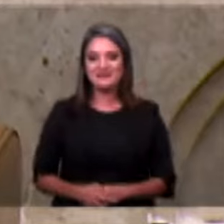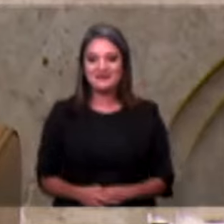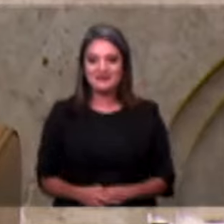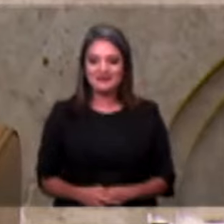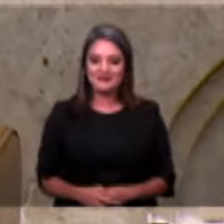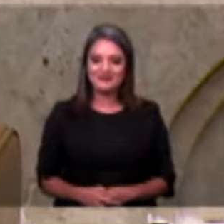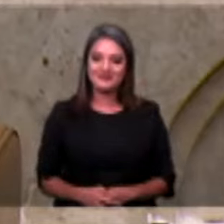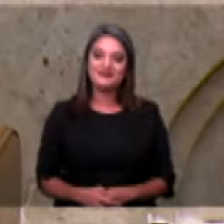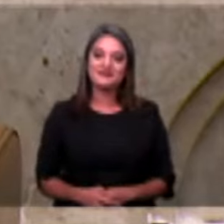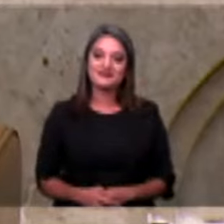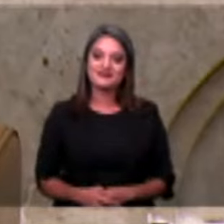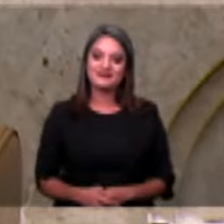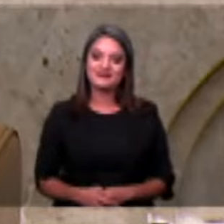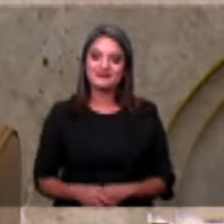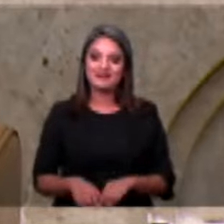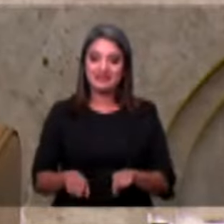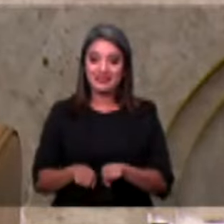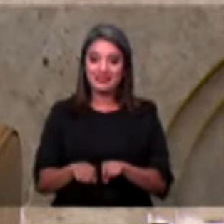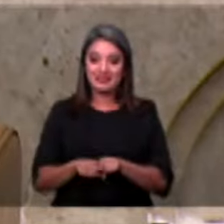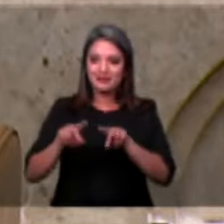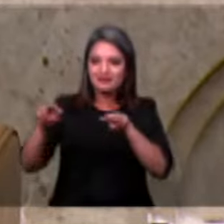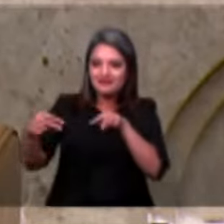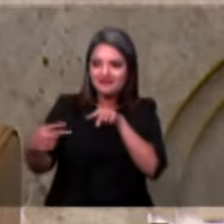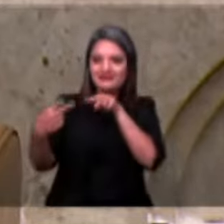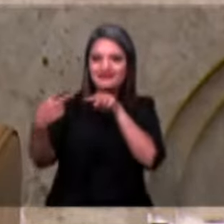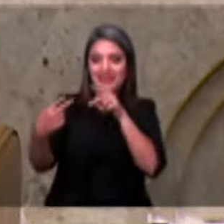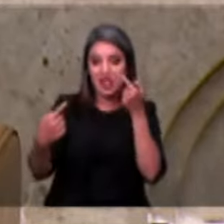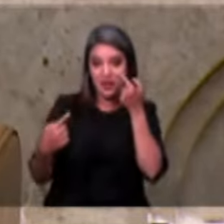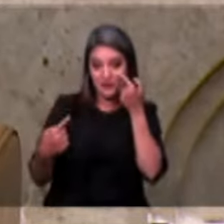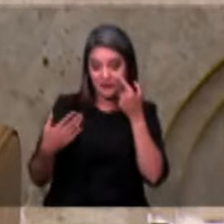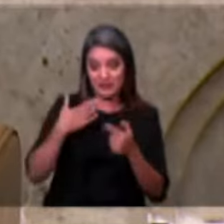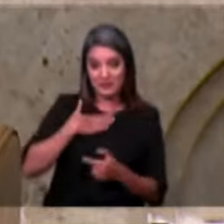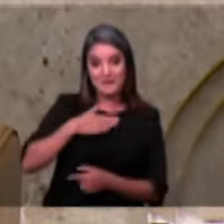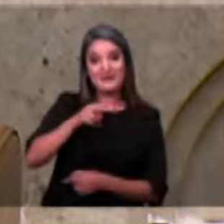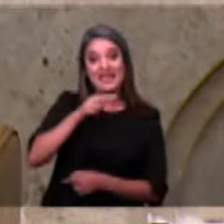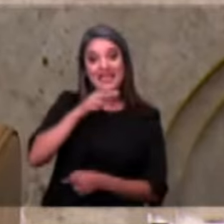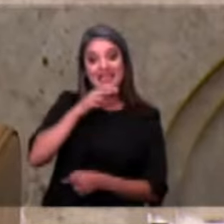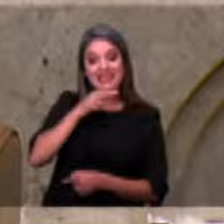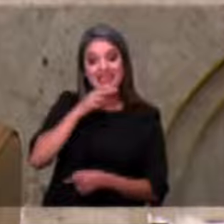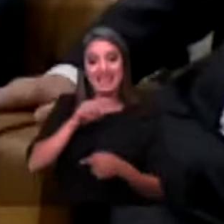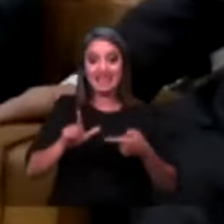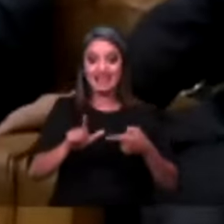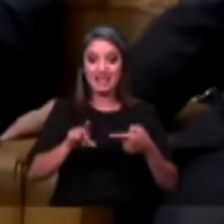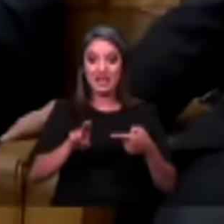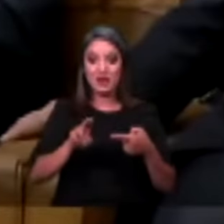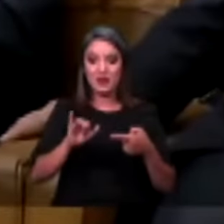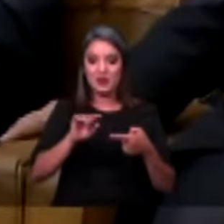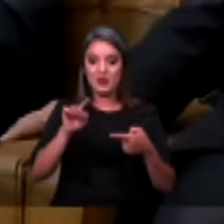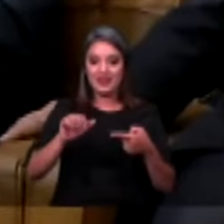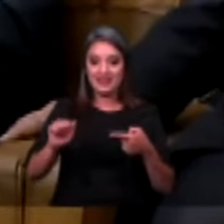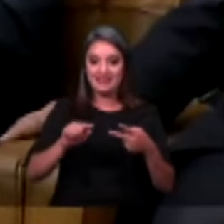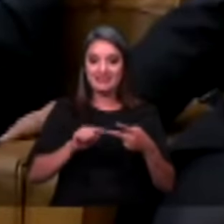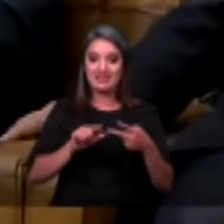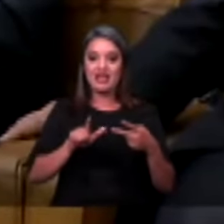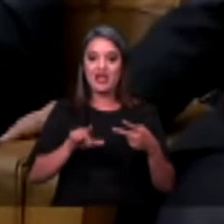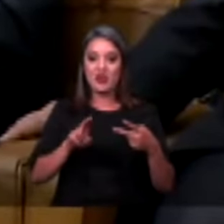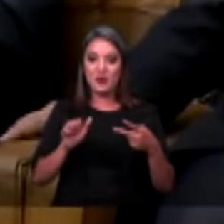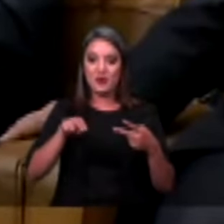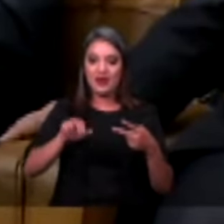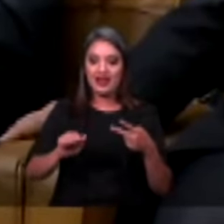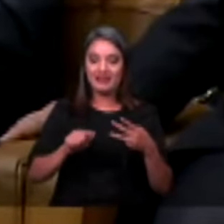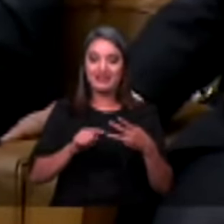e em cujos olhos encontro minhas netas, Luísa, Luana e Ava,